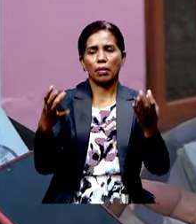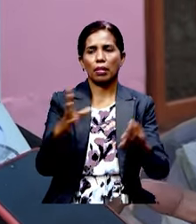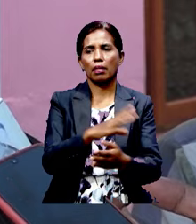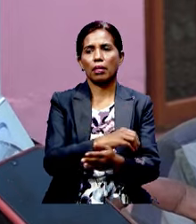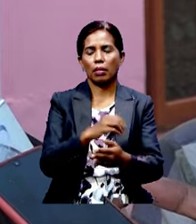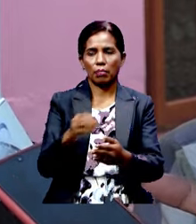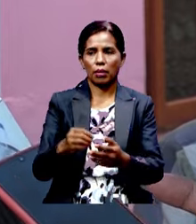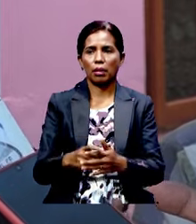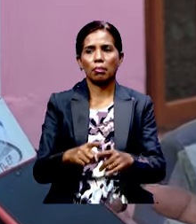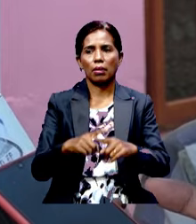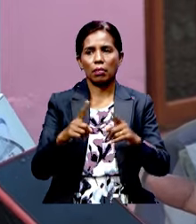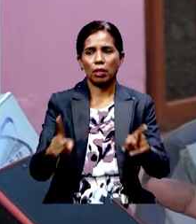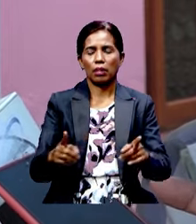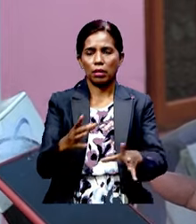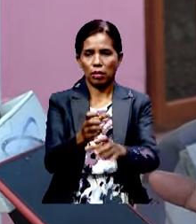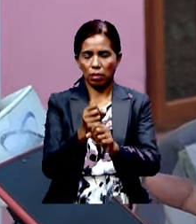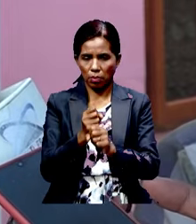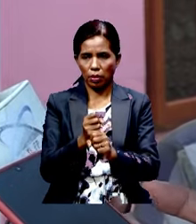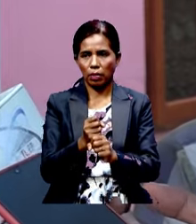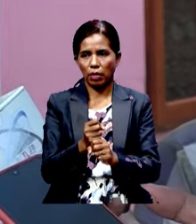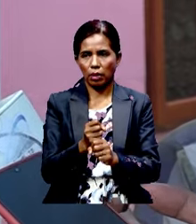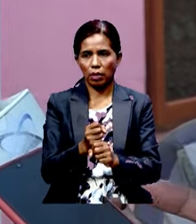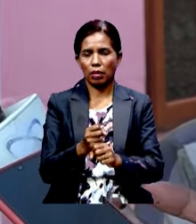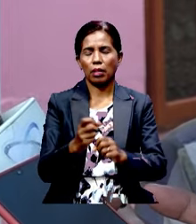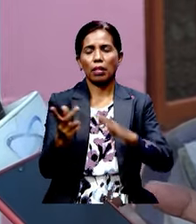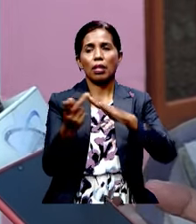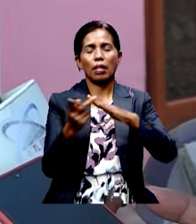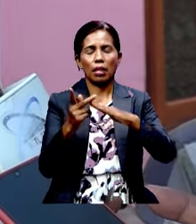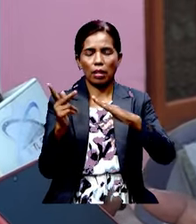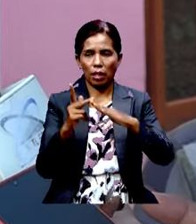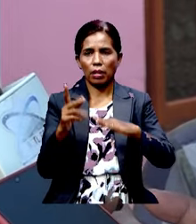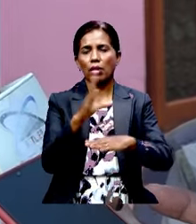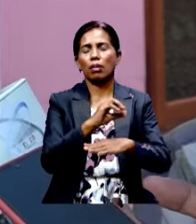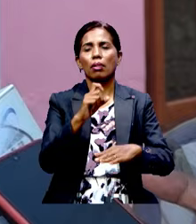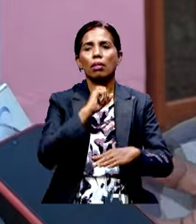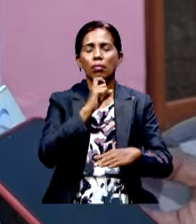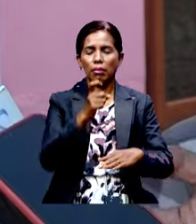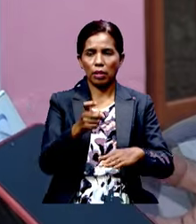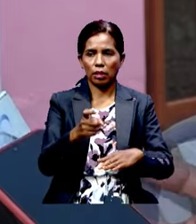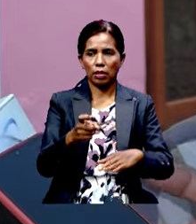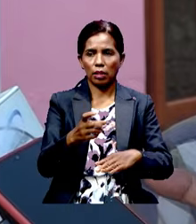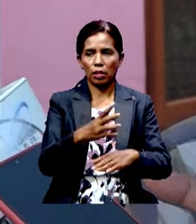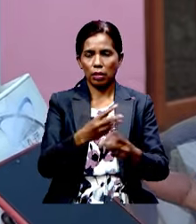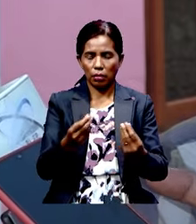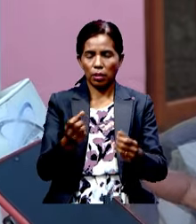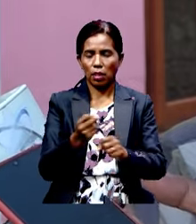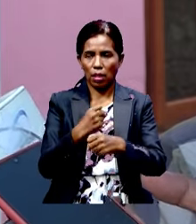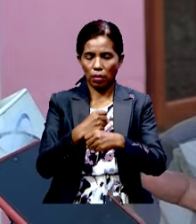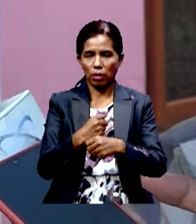se trata de bem já balo simona calé ho bici se me tem bar e de que nem bar muito